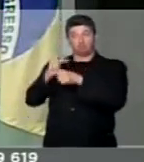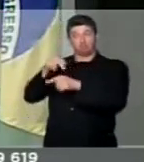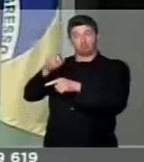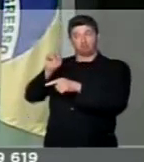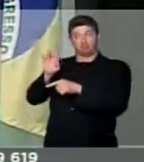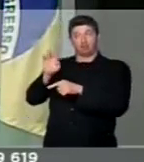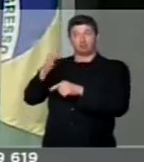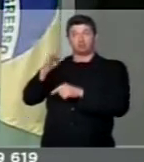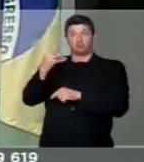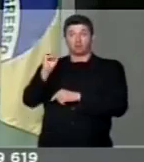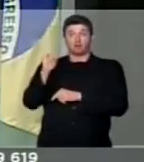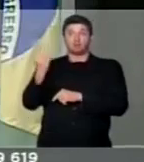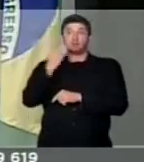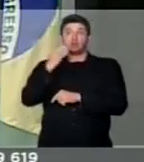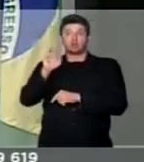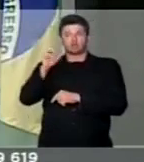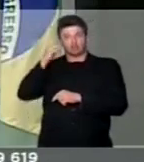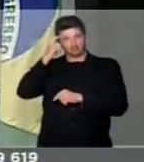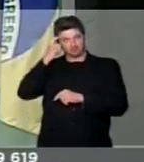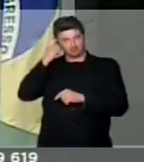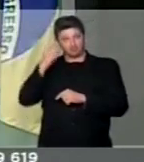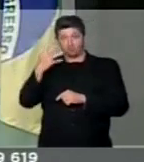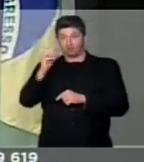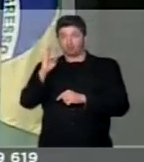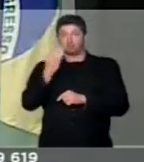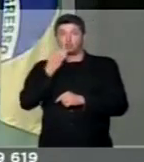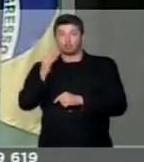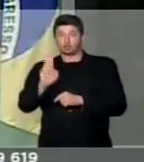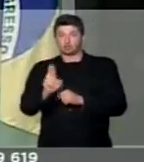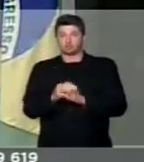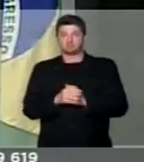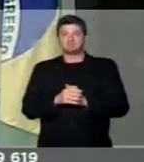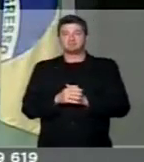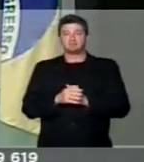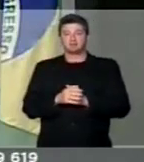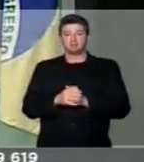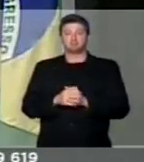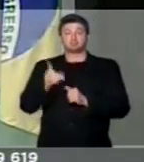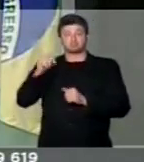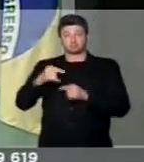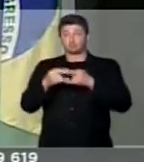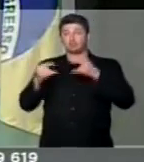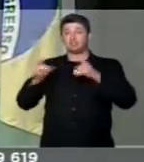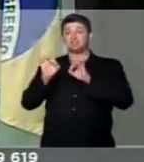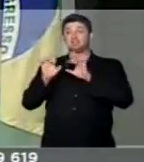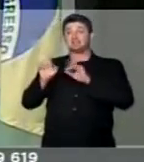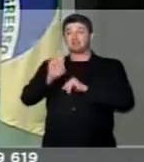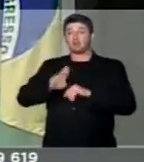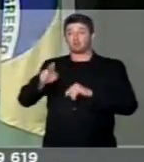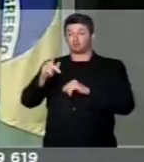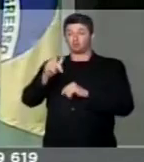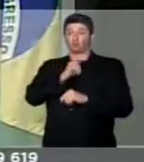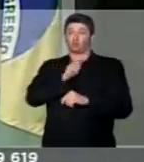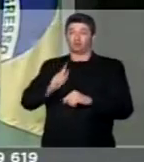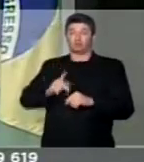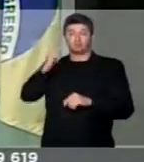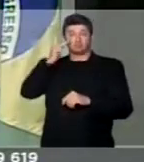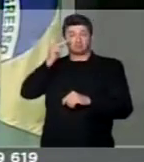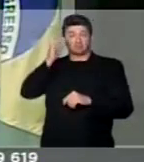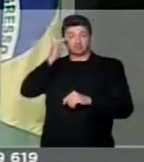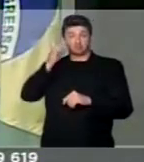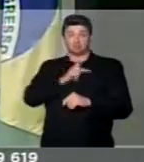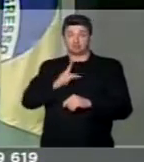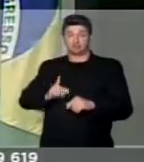a 40 bilhões de reais. 40 bilhões de reais foi o cheque especial utilizado pela presidente